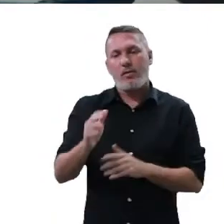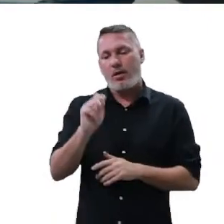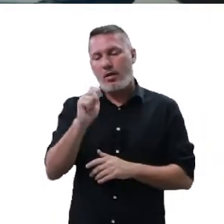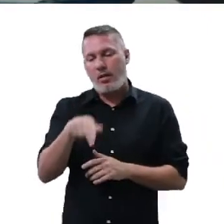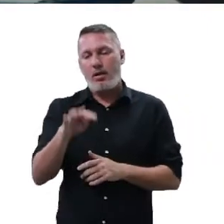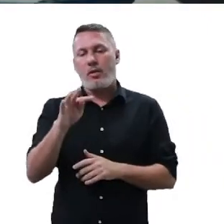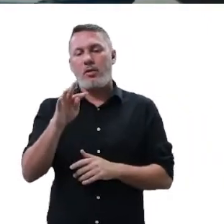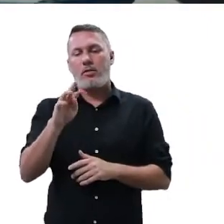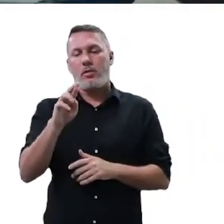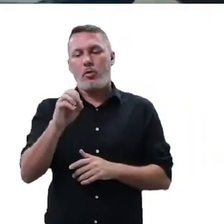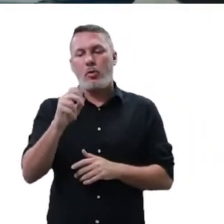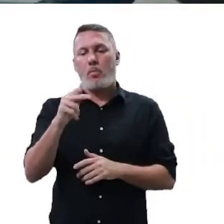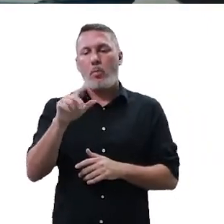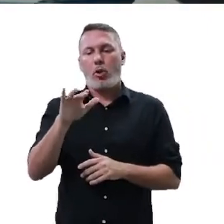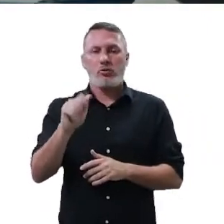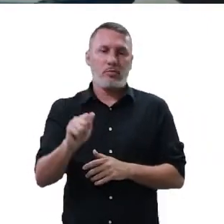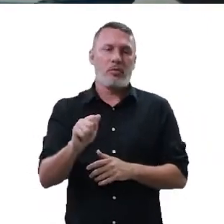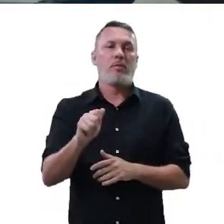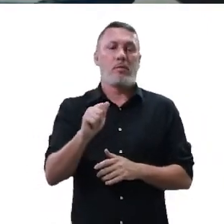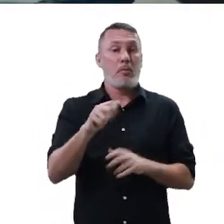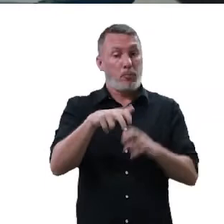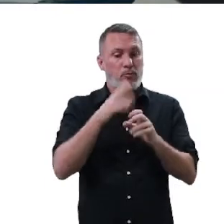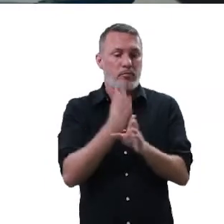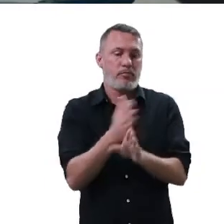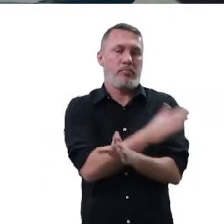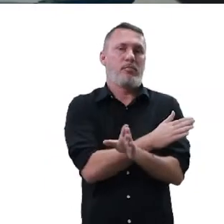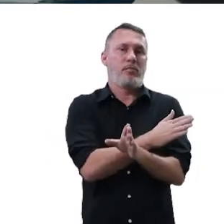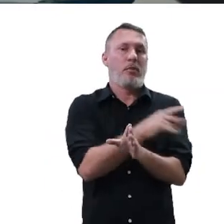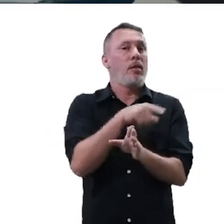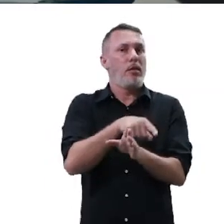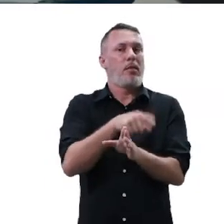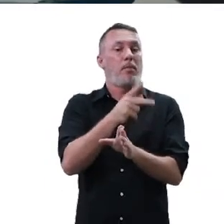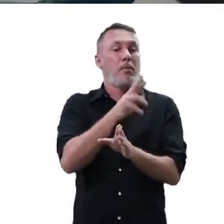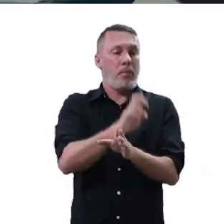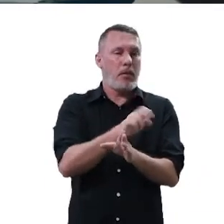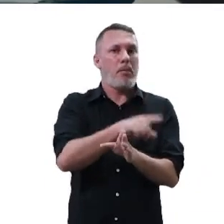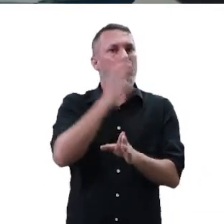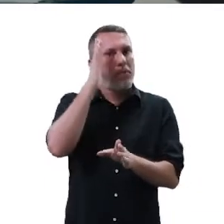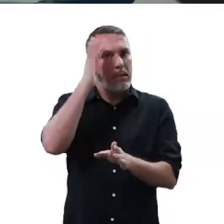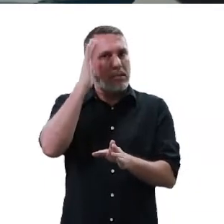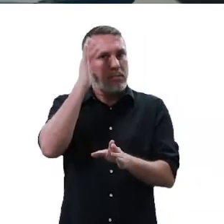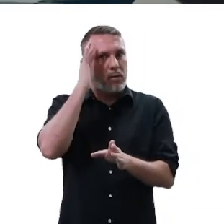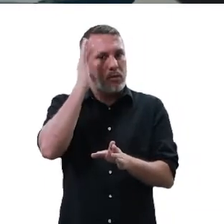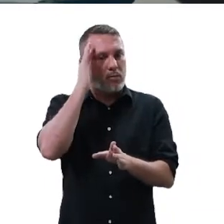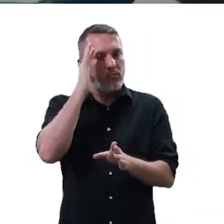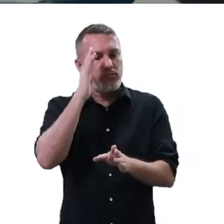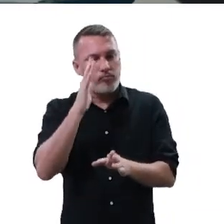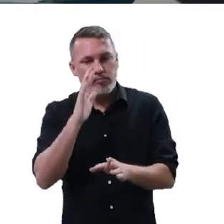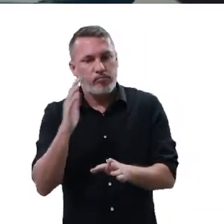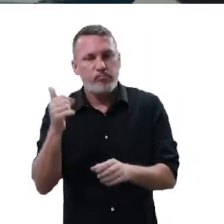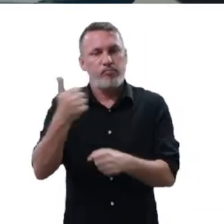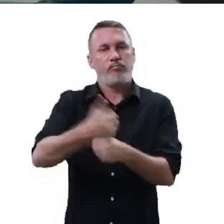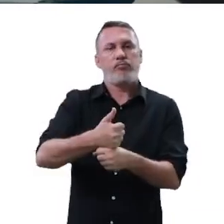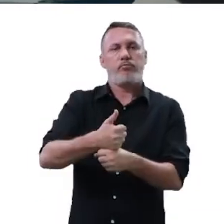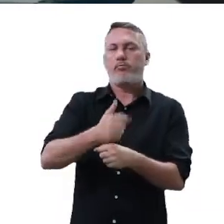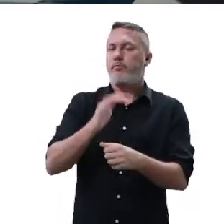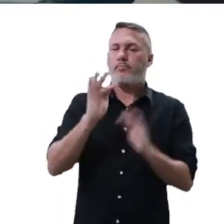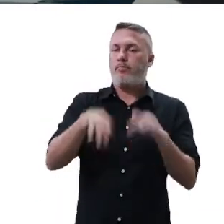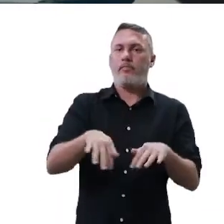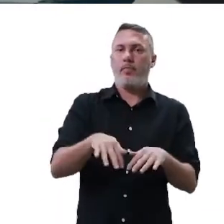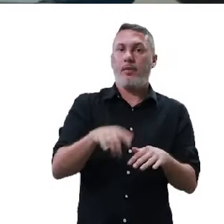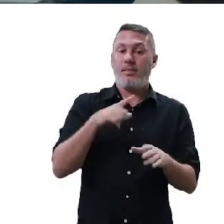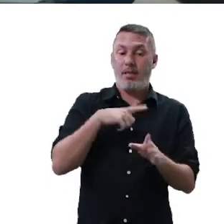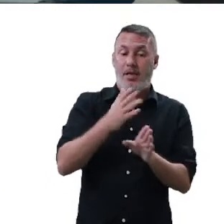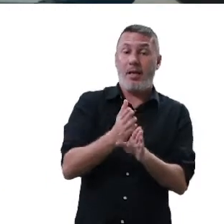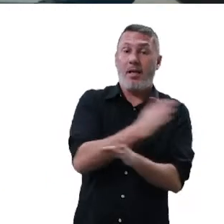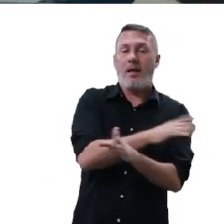filosofia antropológica. Então, o fim da filosofia pré-socrática é com o pensamento que chega ao fim, por exemplo, porque